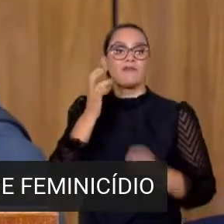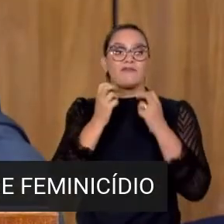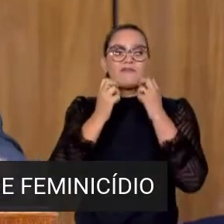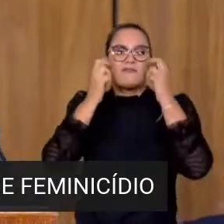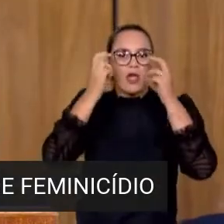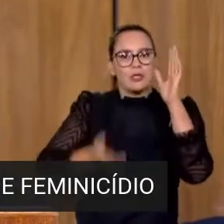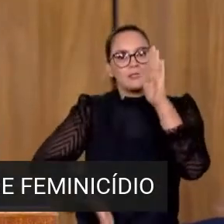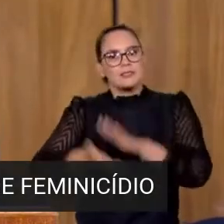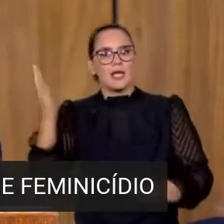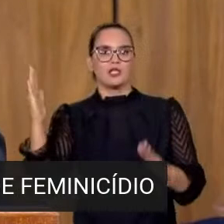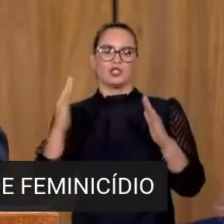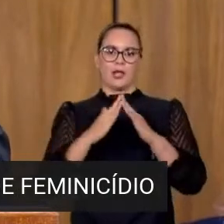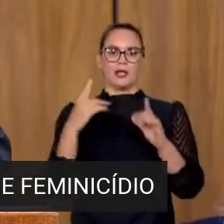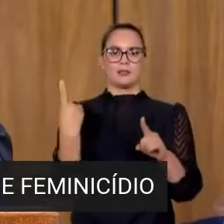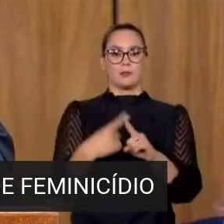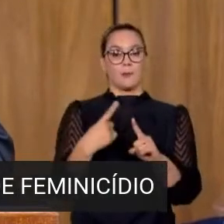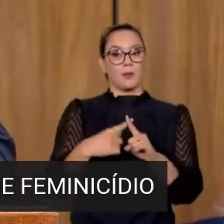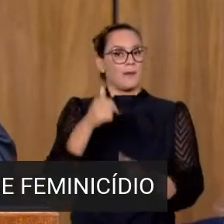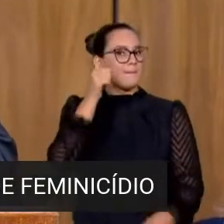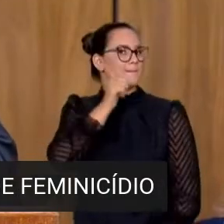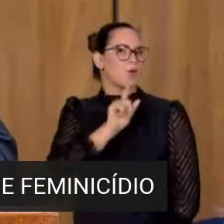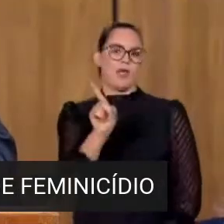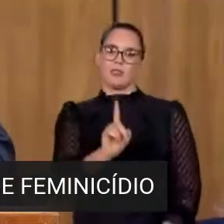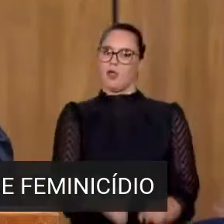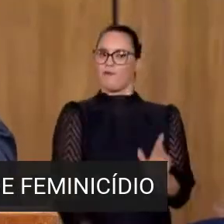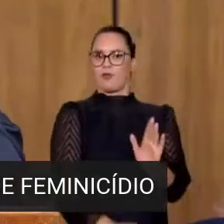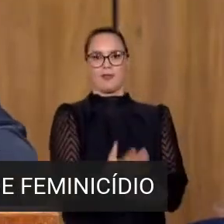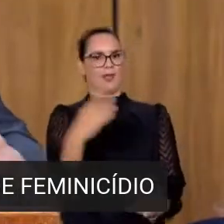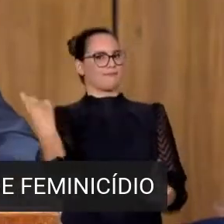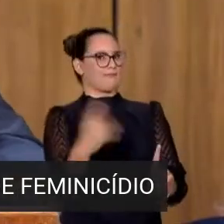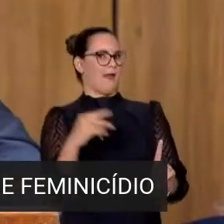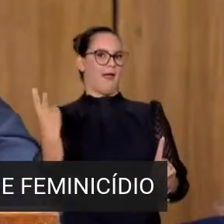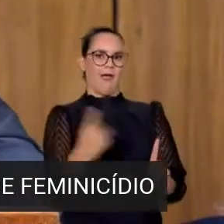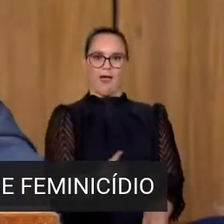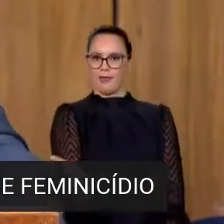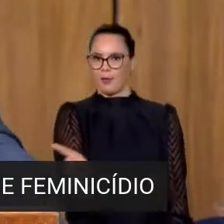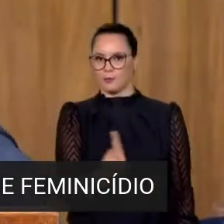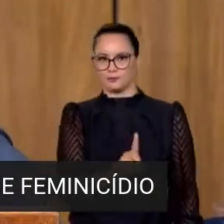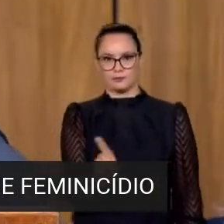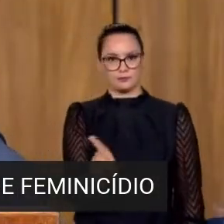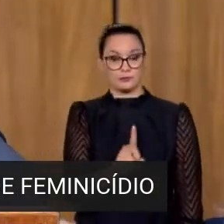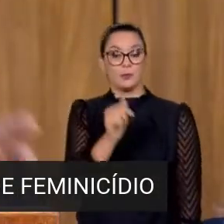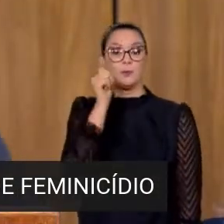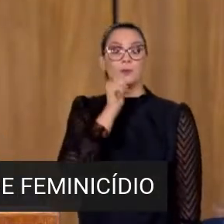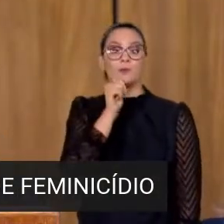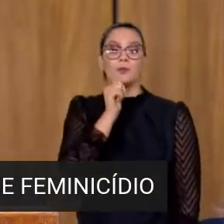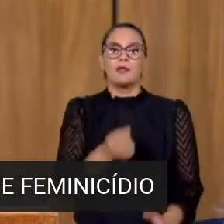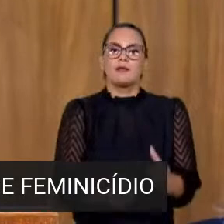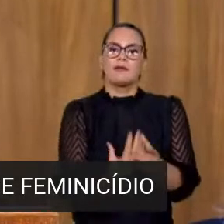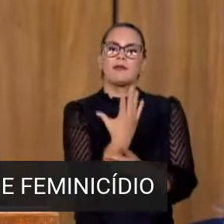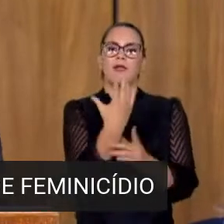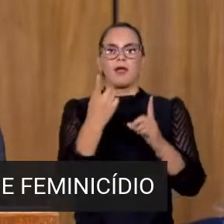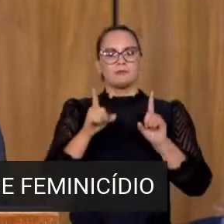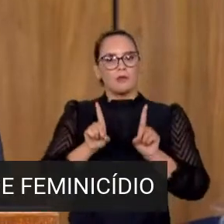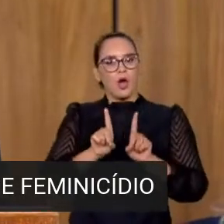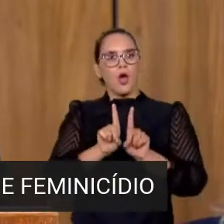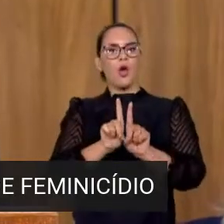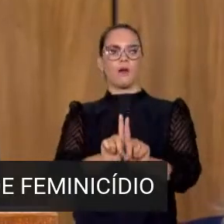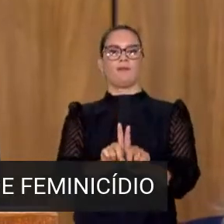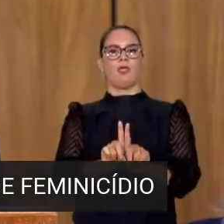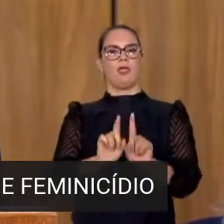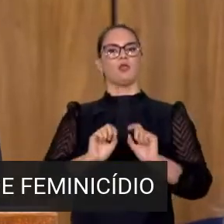casa, porque mulher não foi feita para apanhar. Mulher foi feita para ser sua companheira.